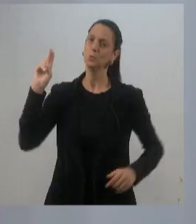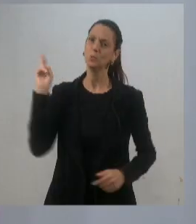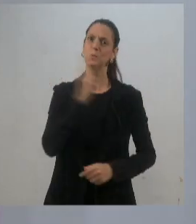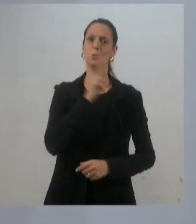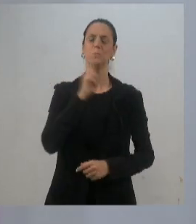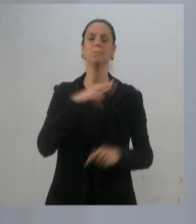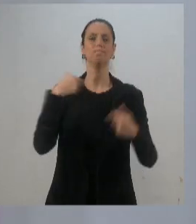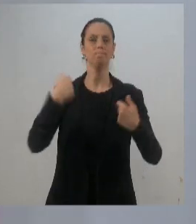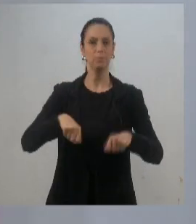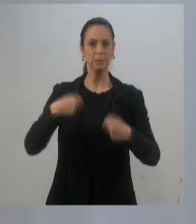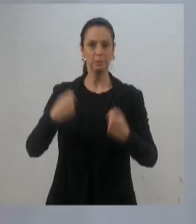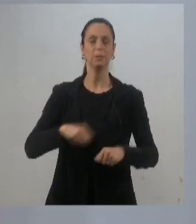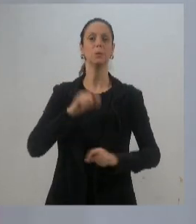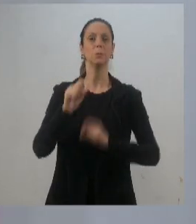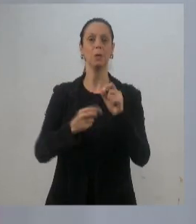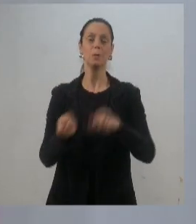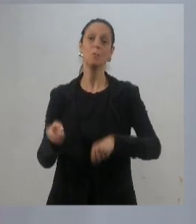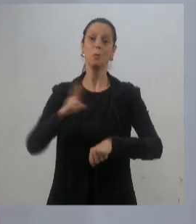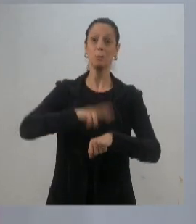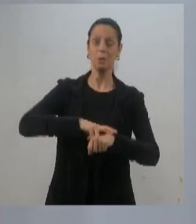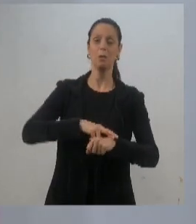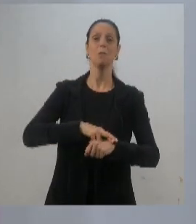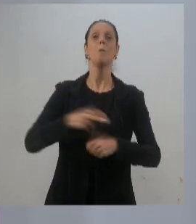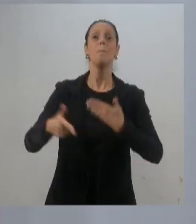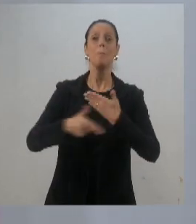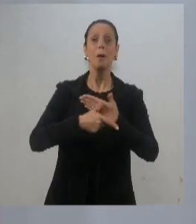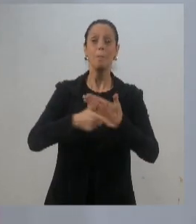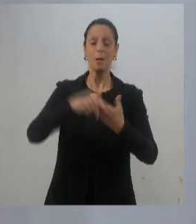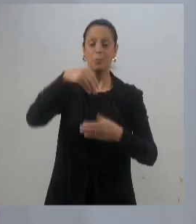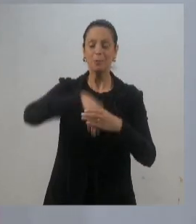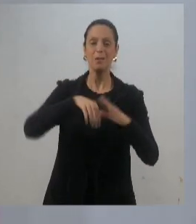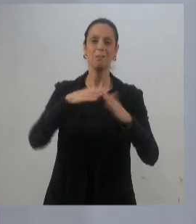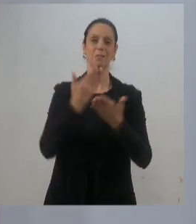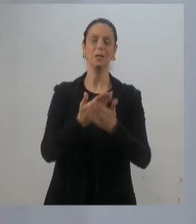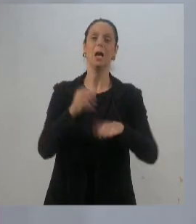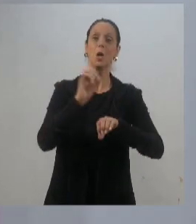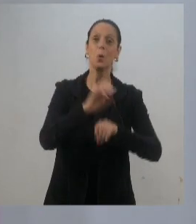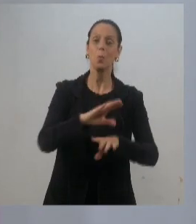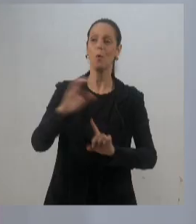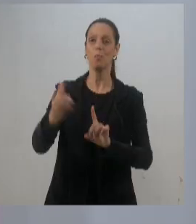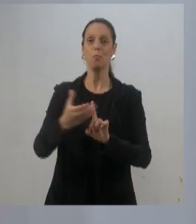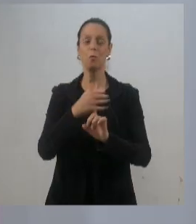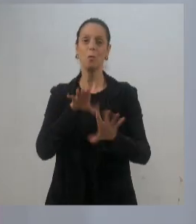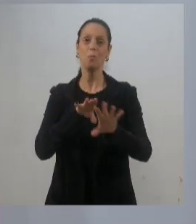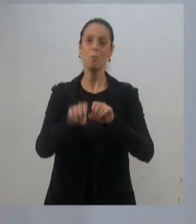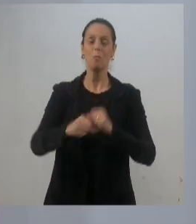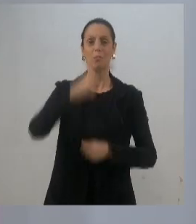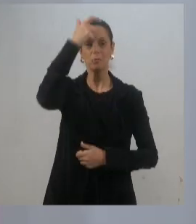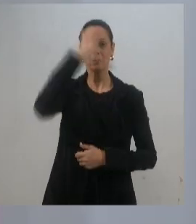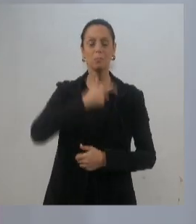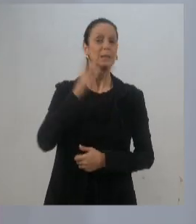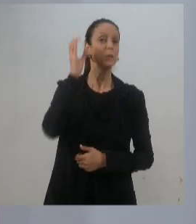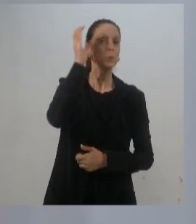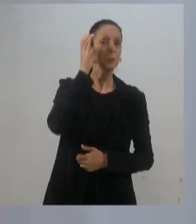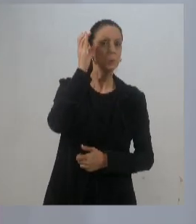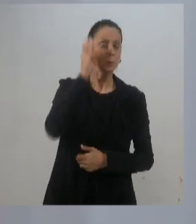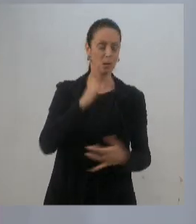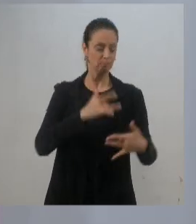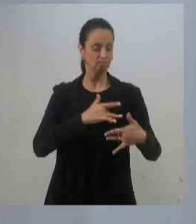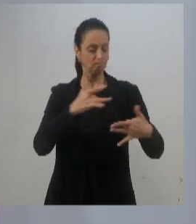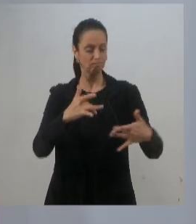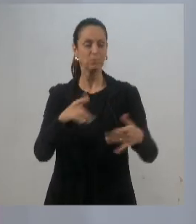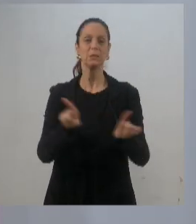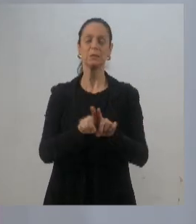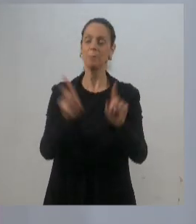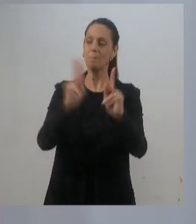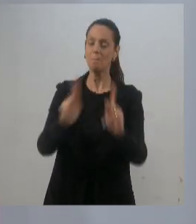nós precisamos resgatar o verdadeiro papel da escola: educar, acolher, formar cidadãos conscientes, solidários e